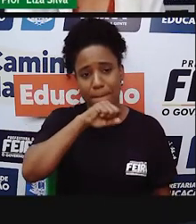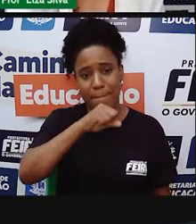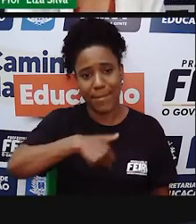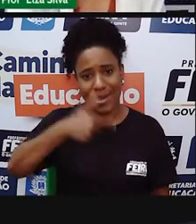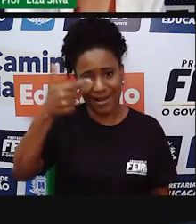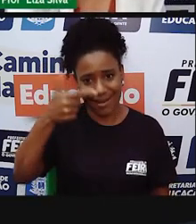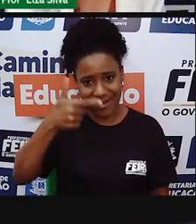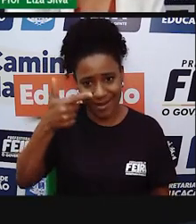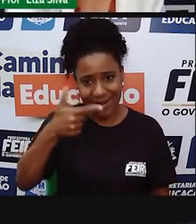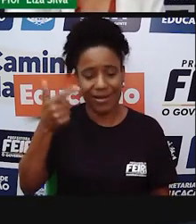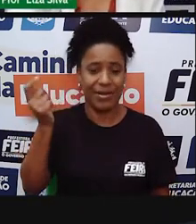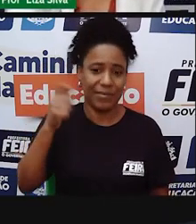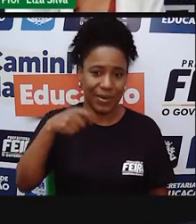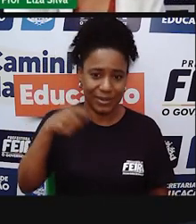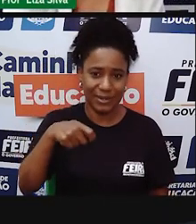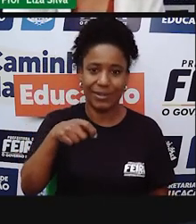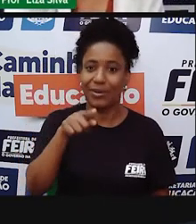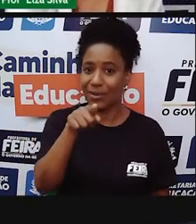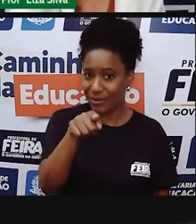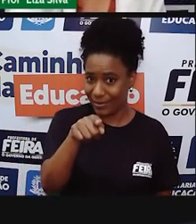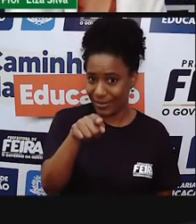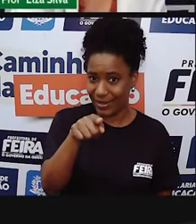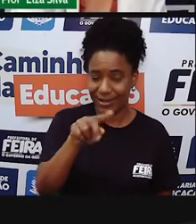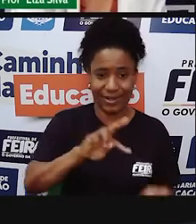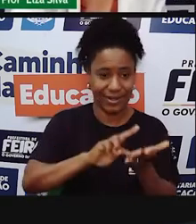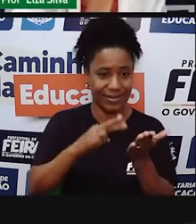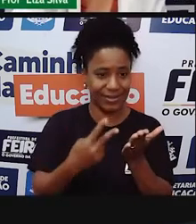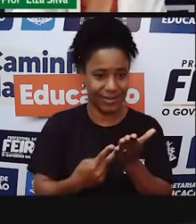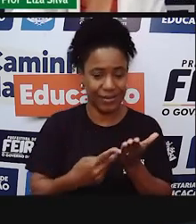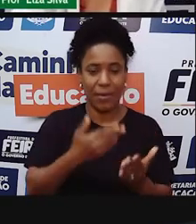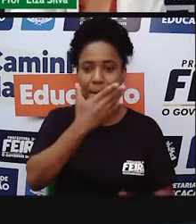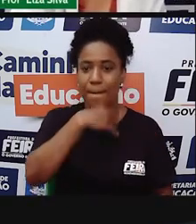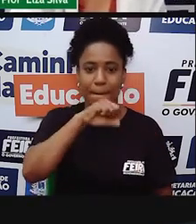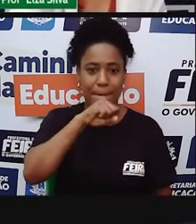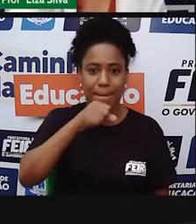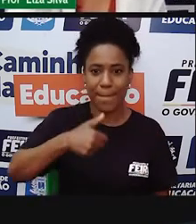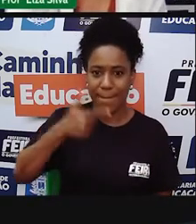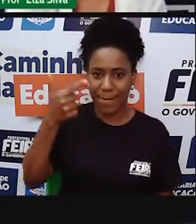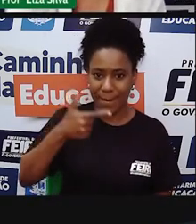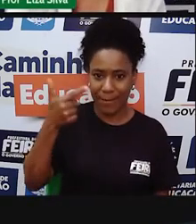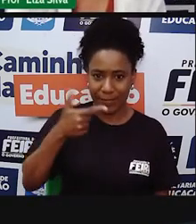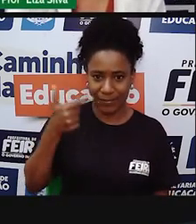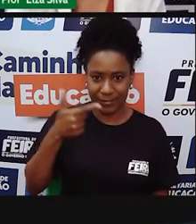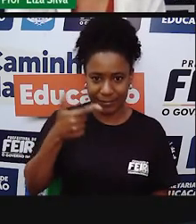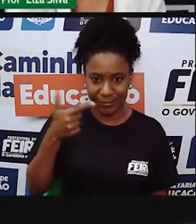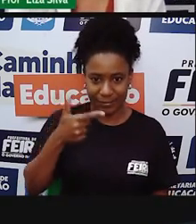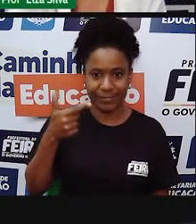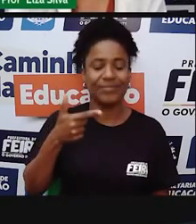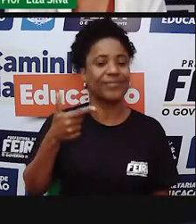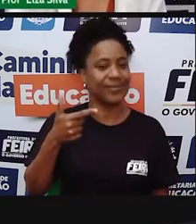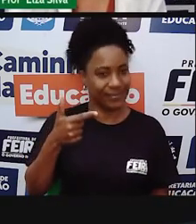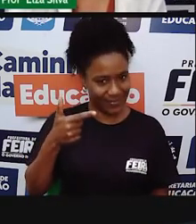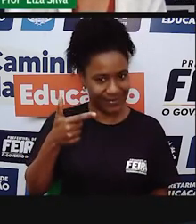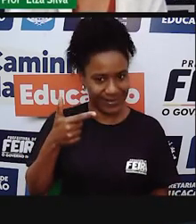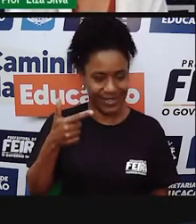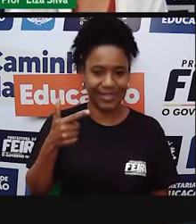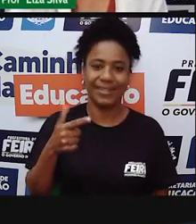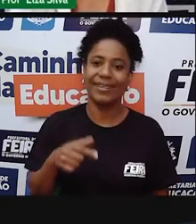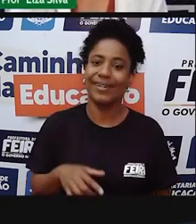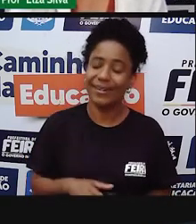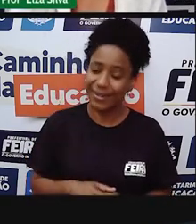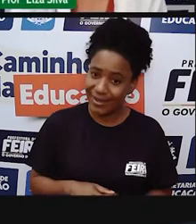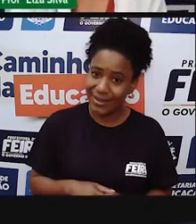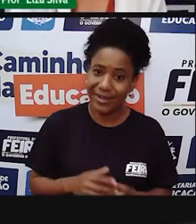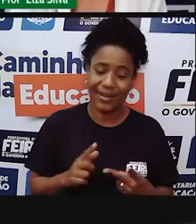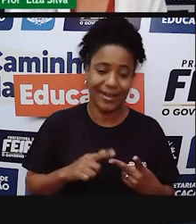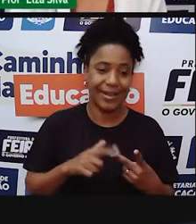stepfather. Stepfather. É tipo o pai de step, vamos dizer assim, né? Foi dessa forma que eu memorizei. E a madrasta,